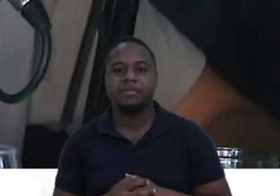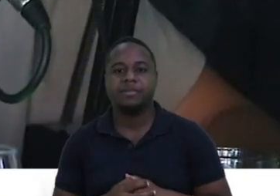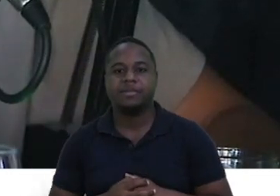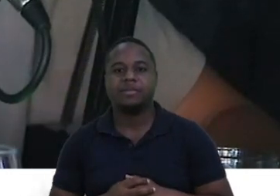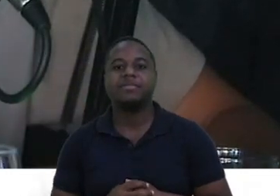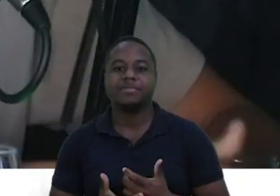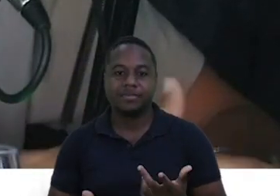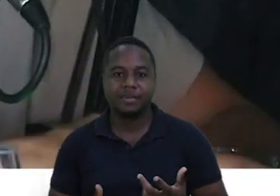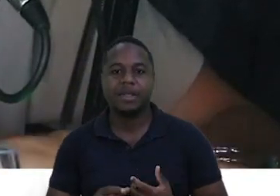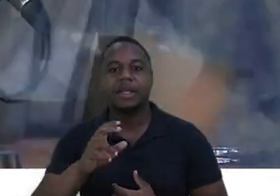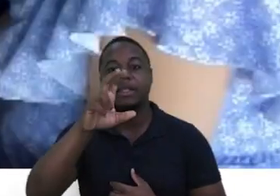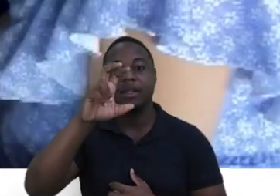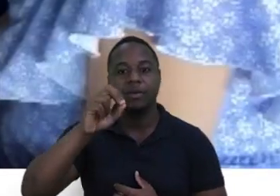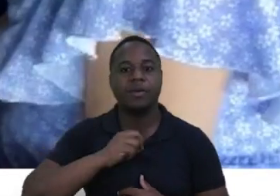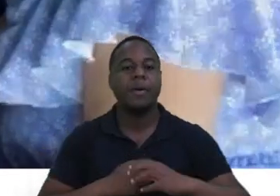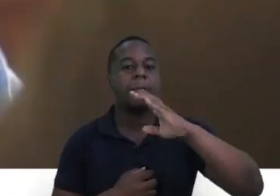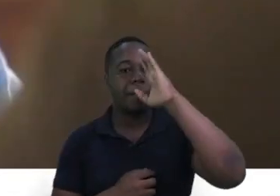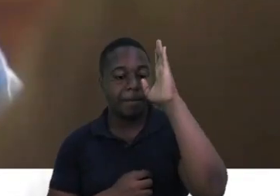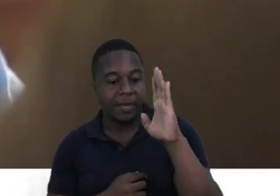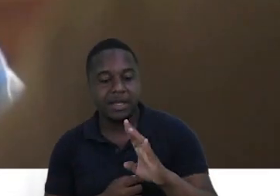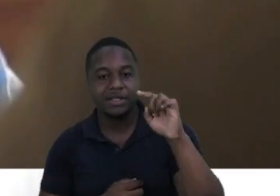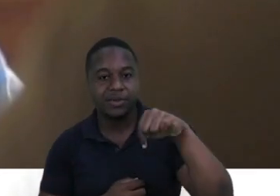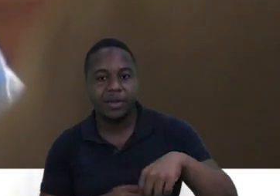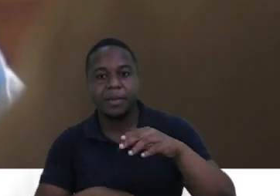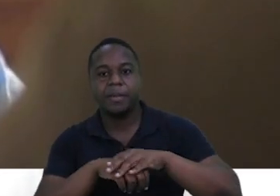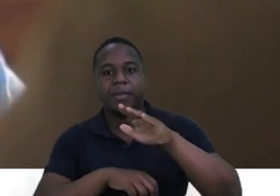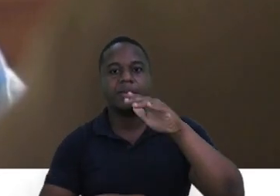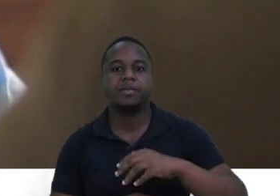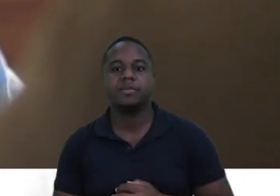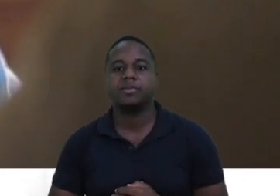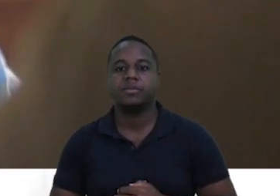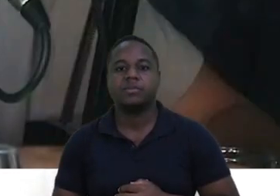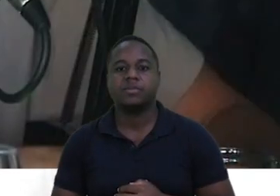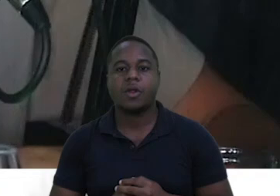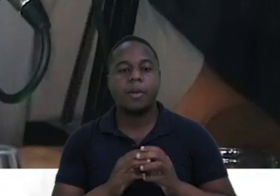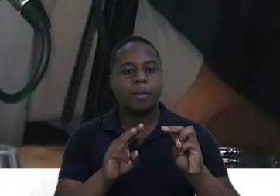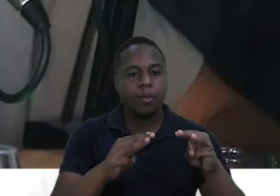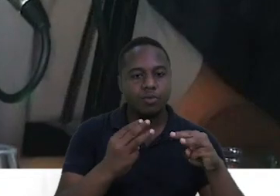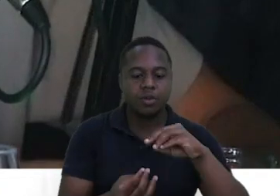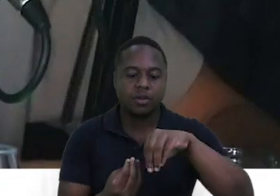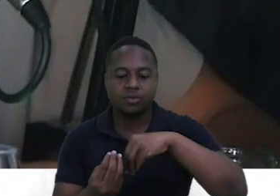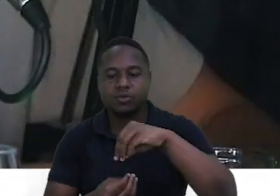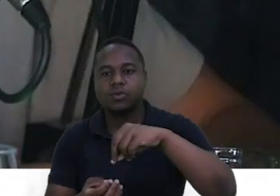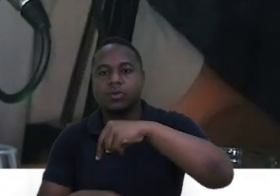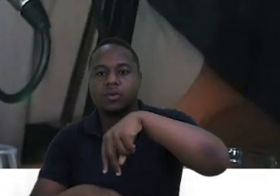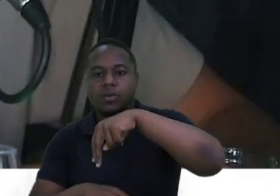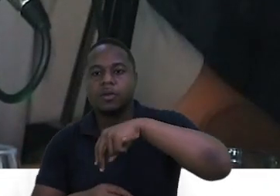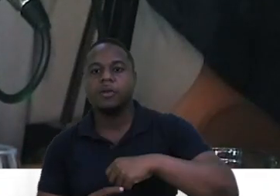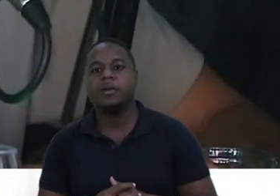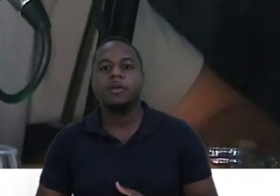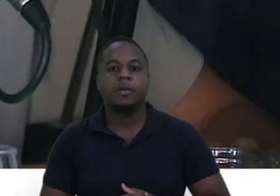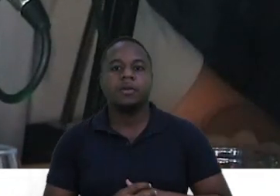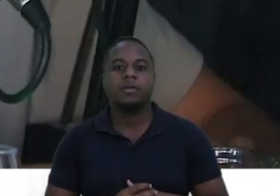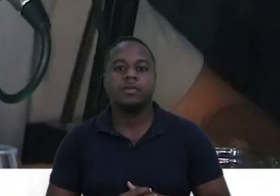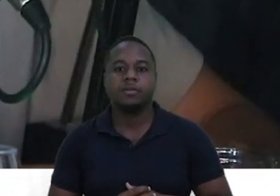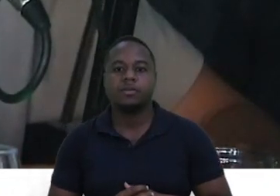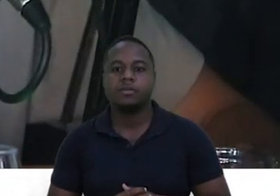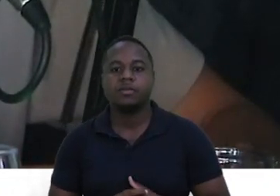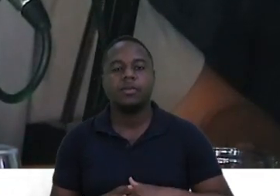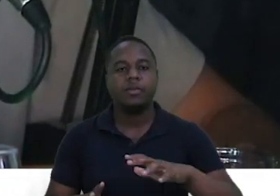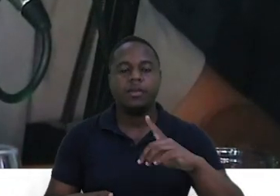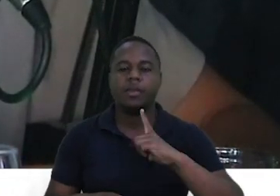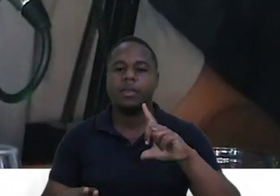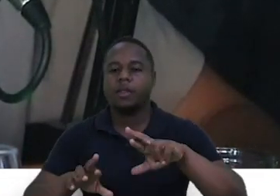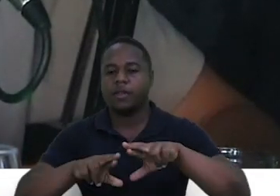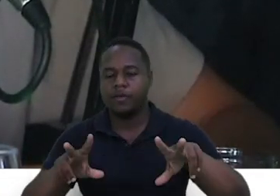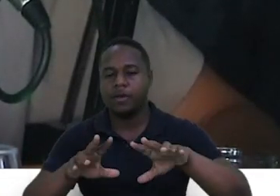que no Nordeste. Mas no conceito musical junto com a dança, ou não? Então, e aí são processos que acontecem diferentes, assim. Então,